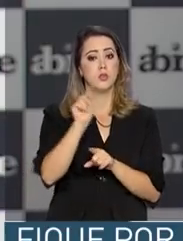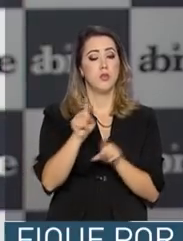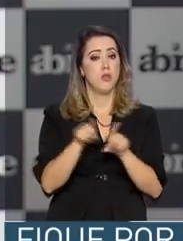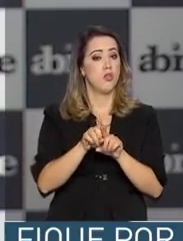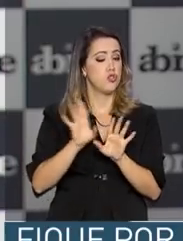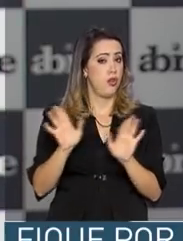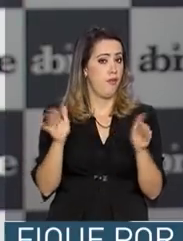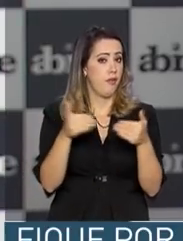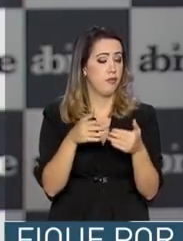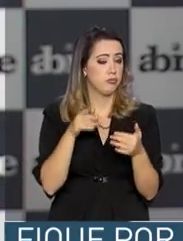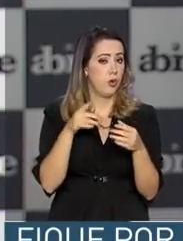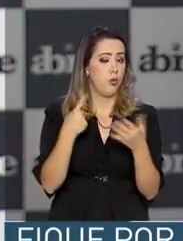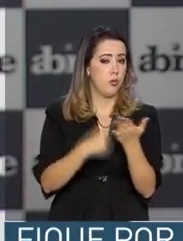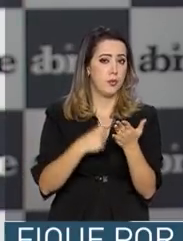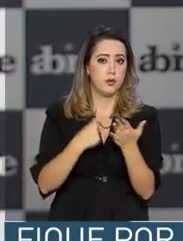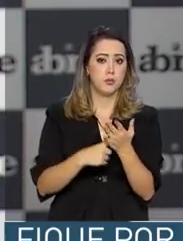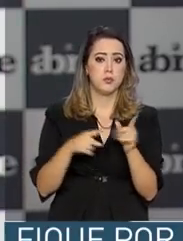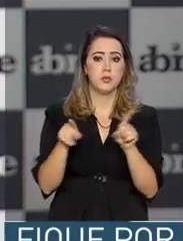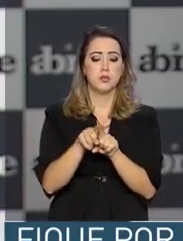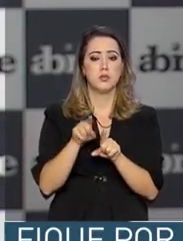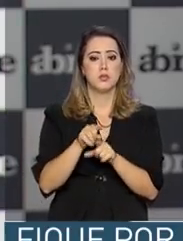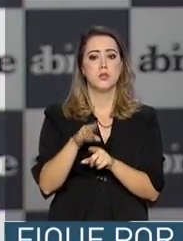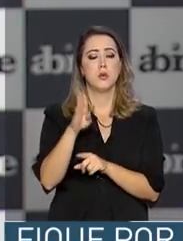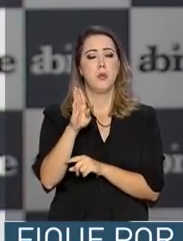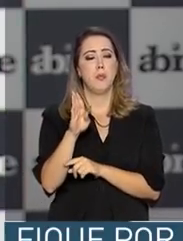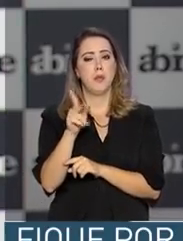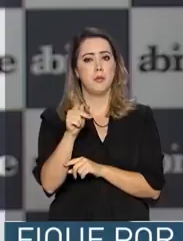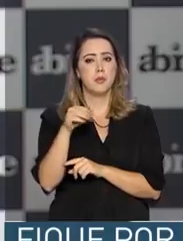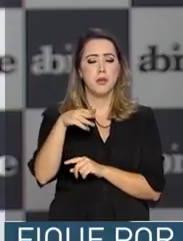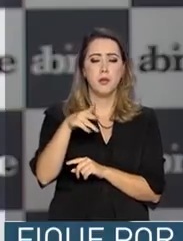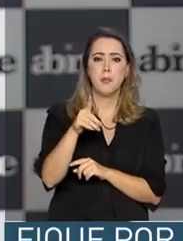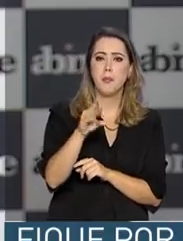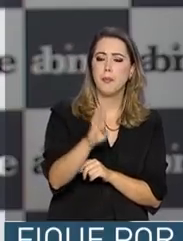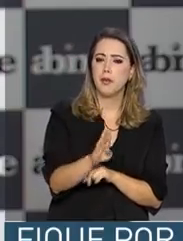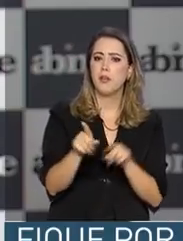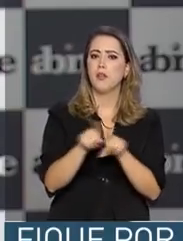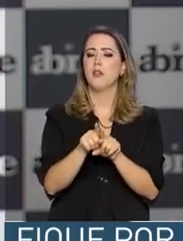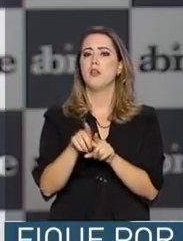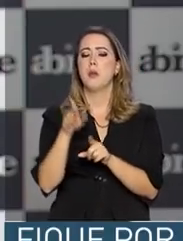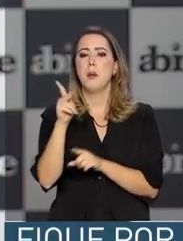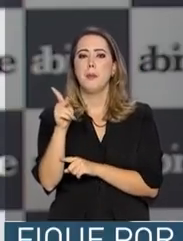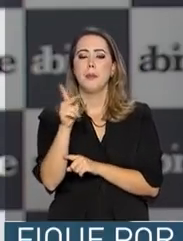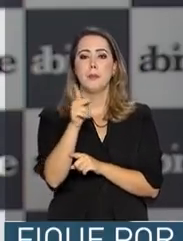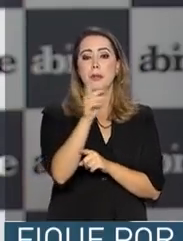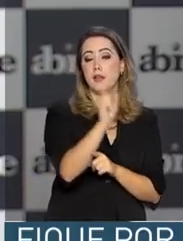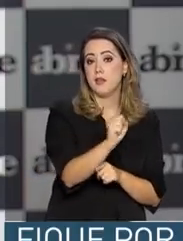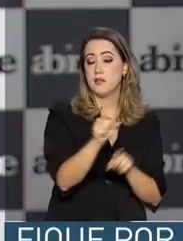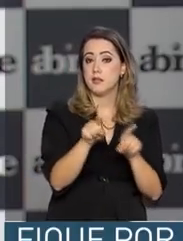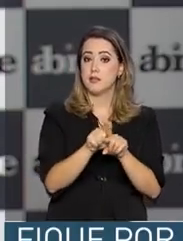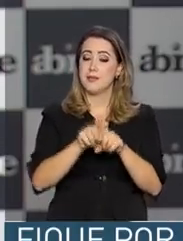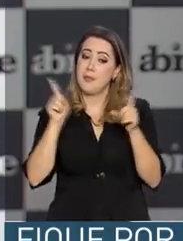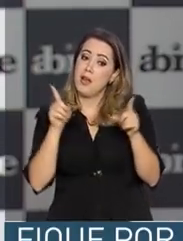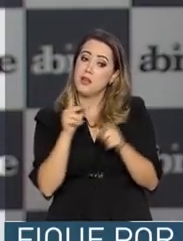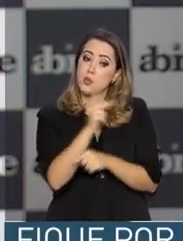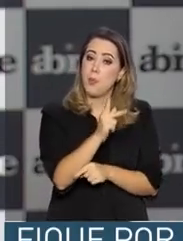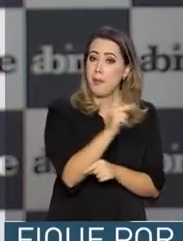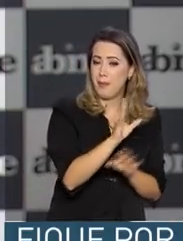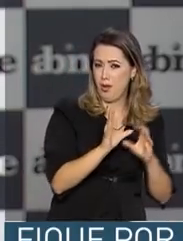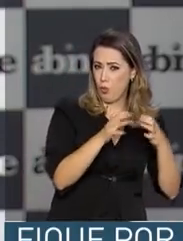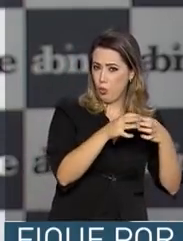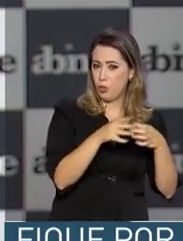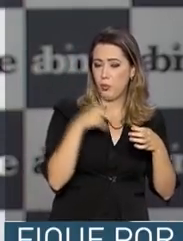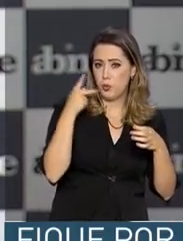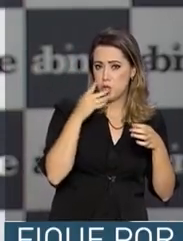né? PMDB e o PTB. E o PPS está procurando fechar também. Agora, partidos como o PP, por exemplo, só para dar um